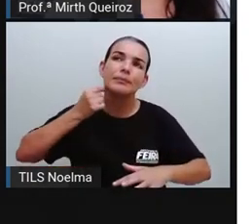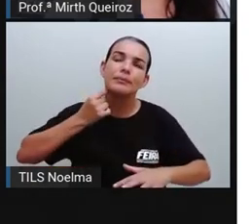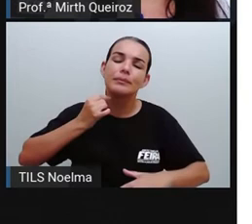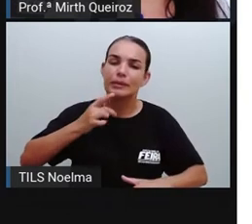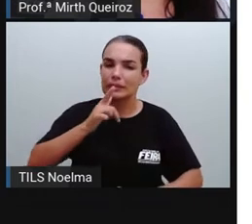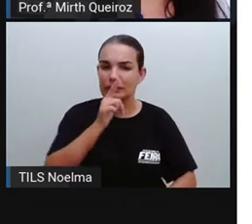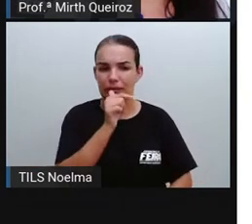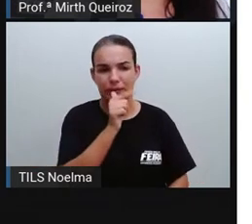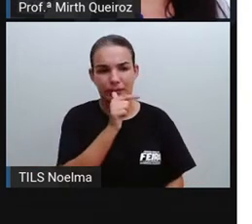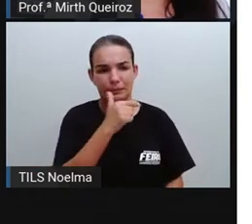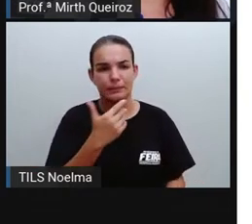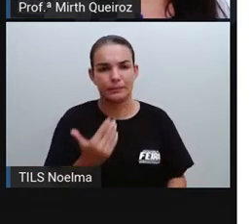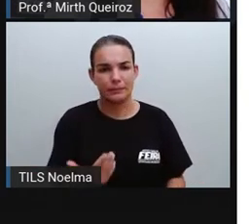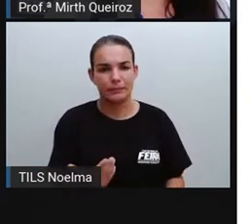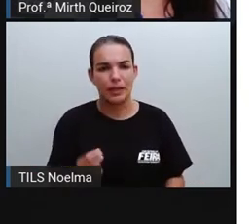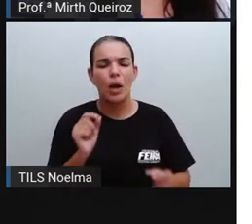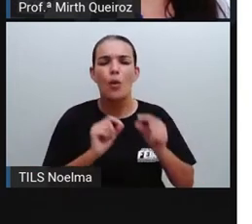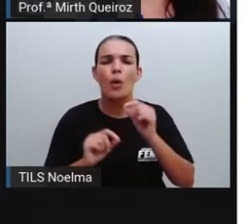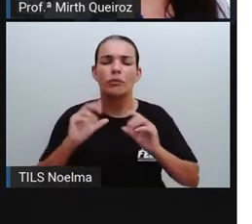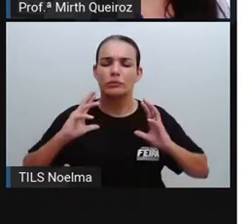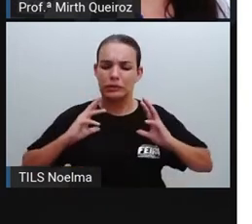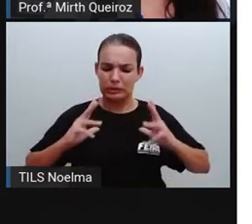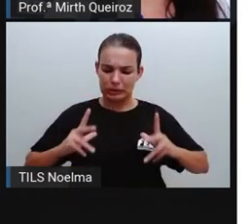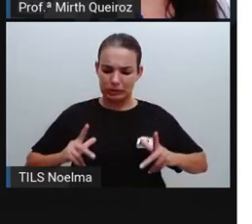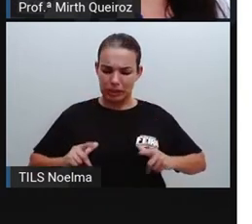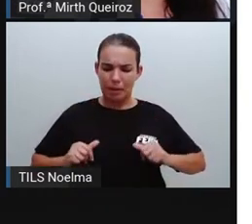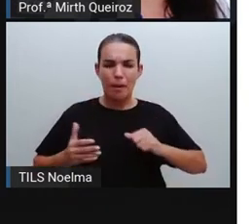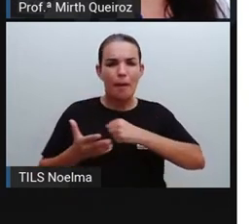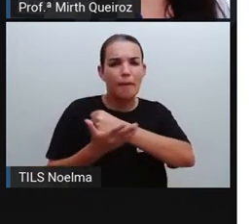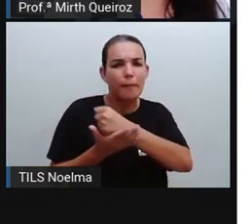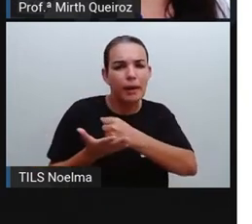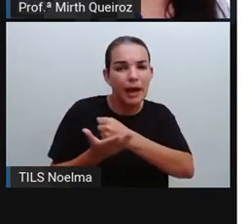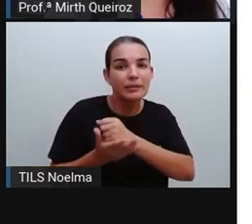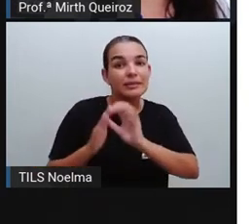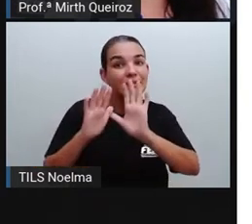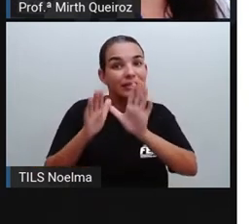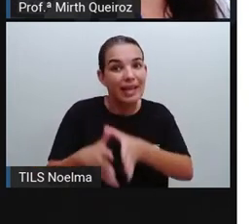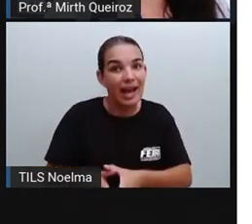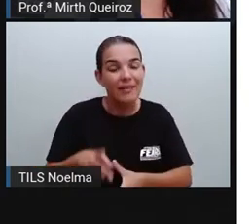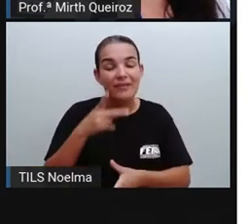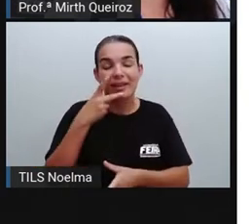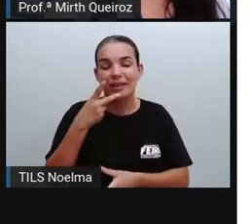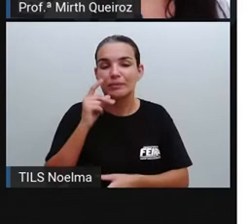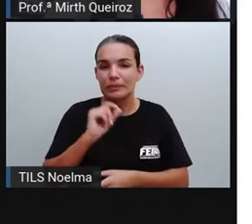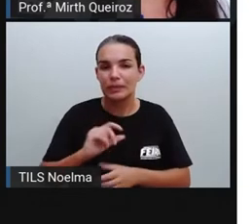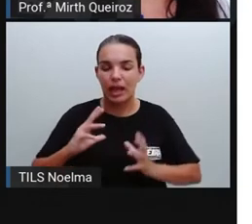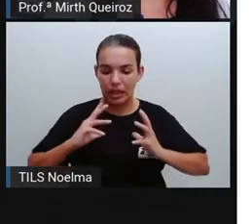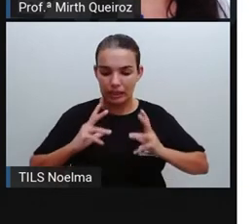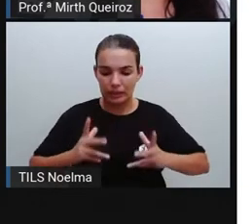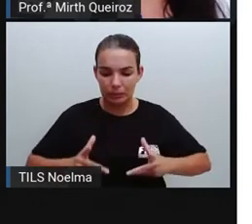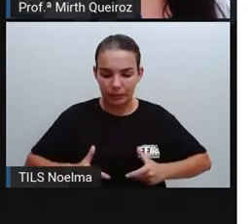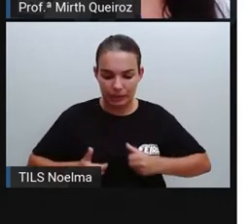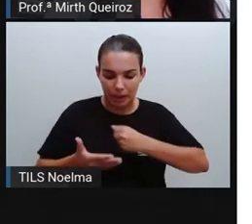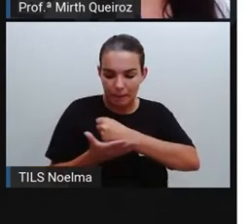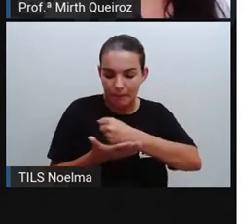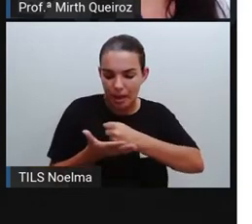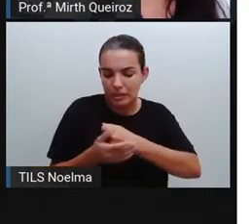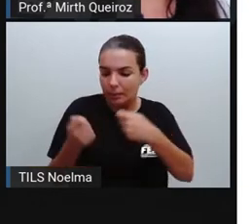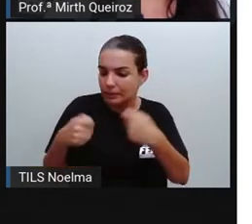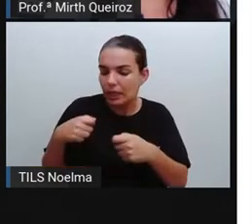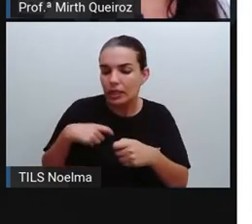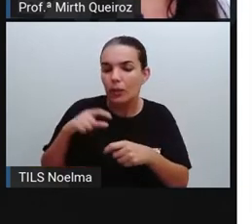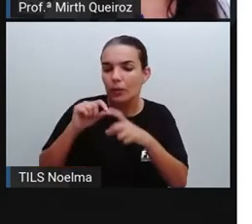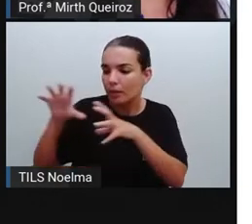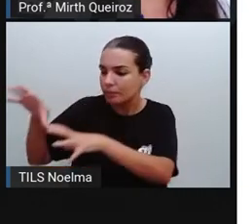águas. Saneamento básico, o que é saneamento básico? Nós já falamos sobre isso, né? No saneamento básico, a gente tem que ter a coleta de